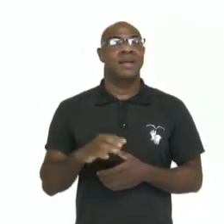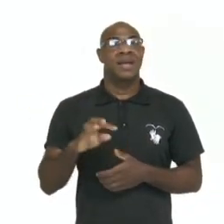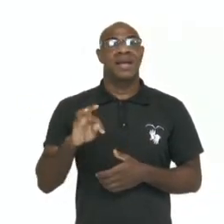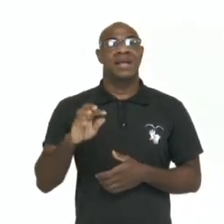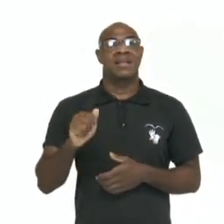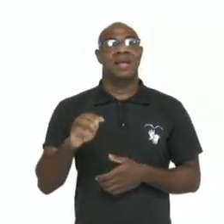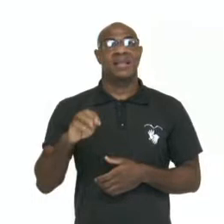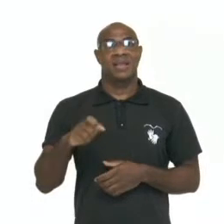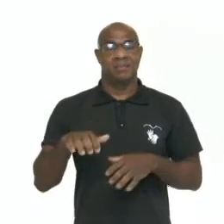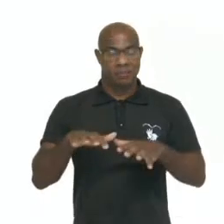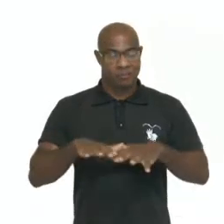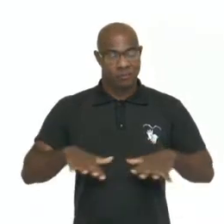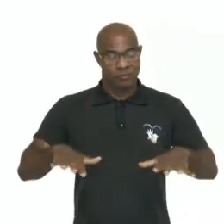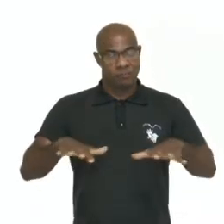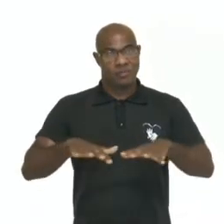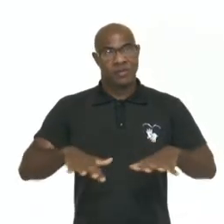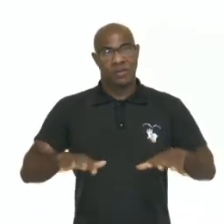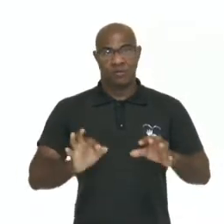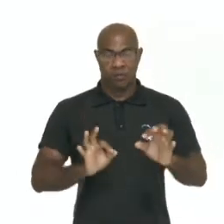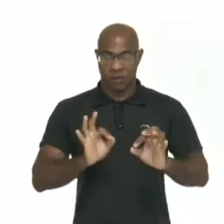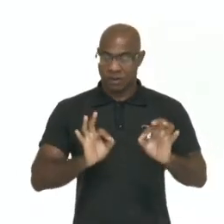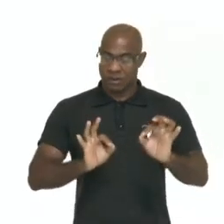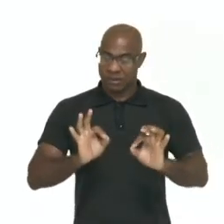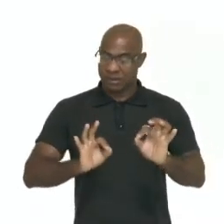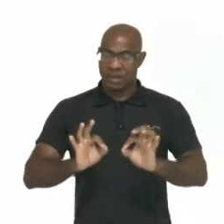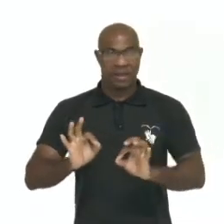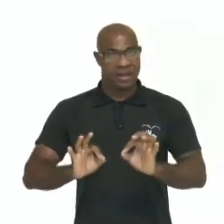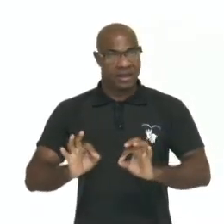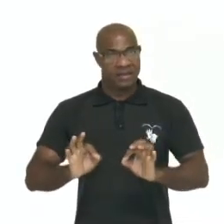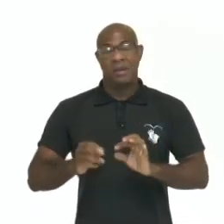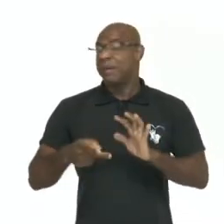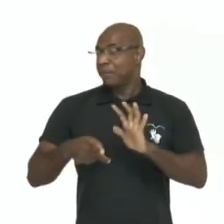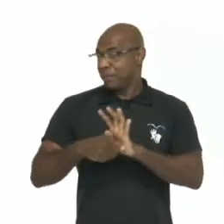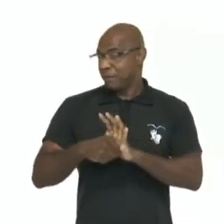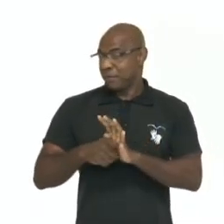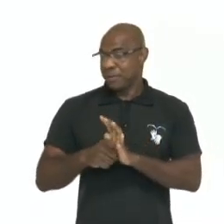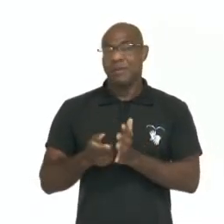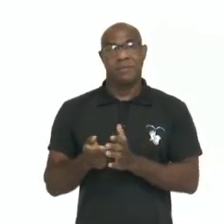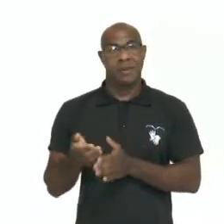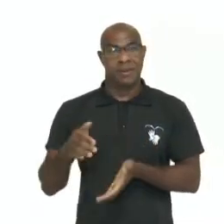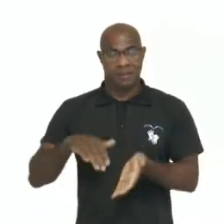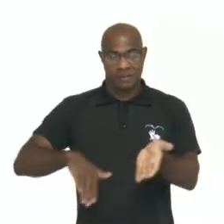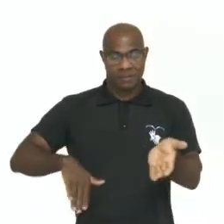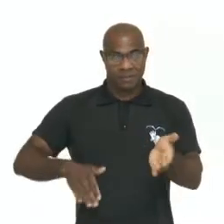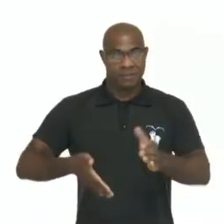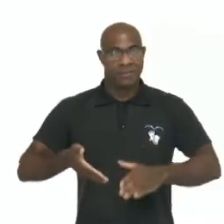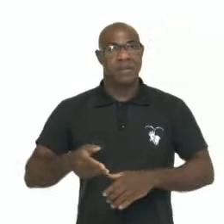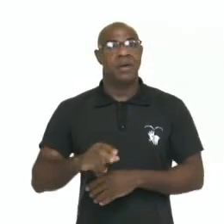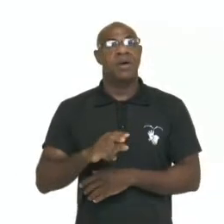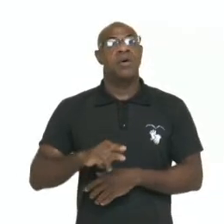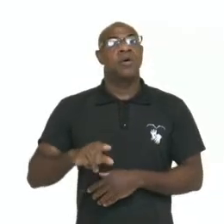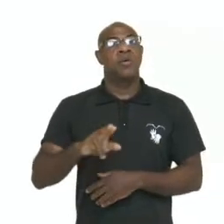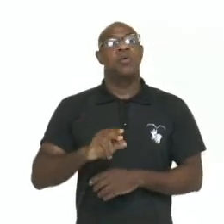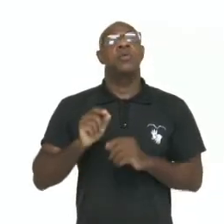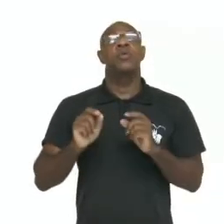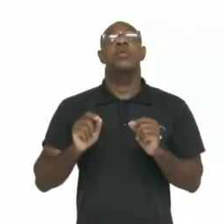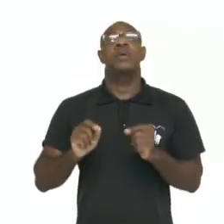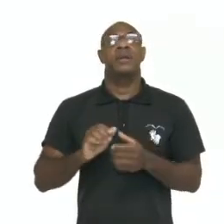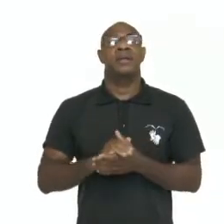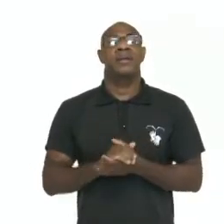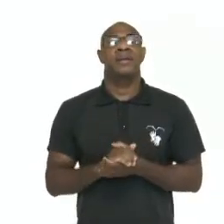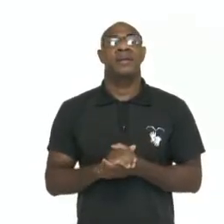um espaço todo organizado para isso, né? Então, usam-se esses